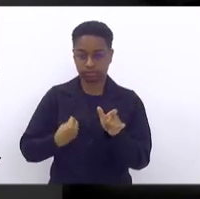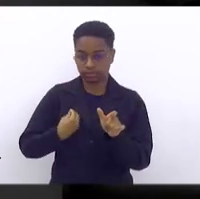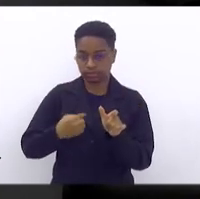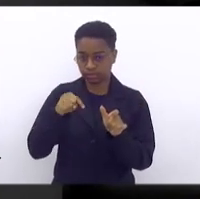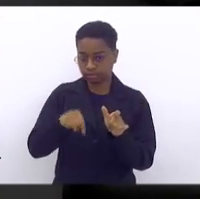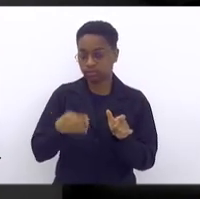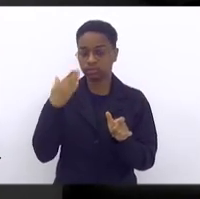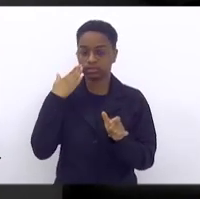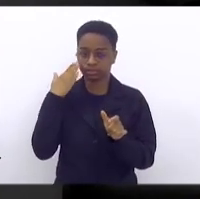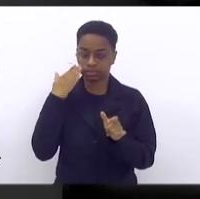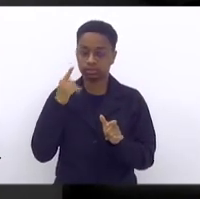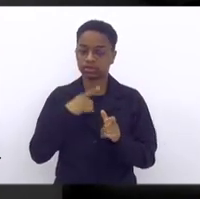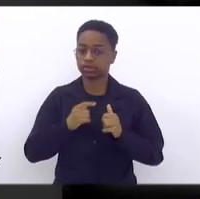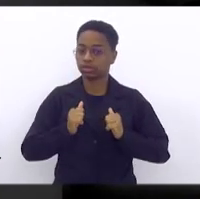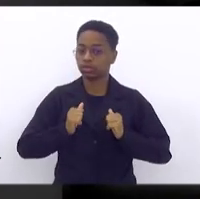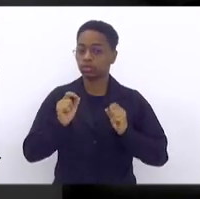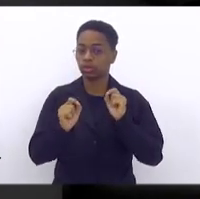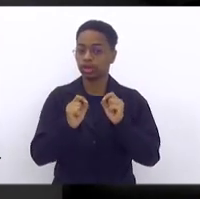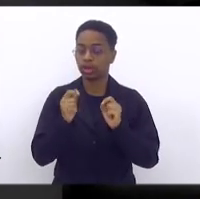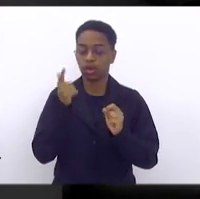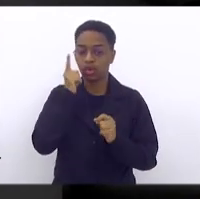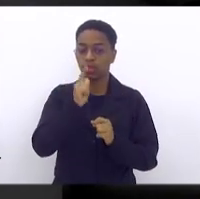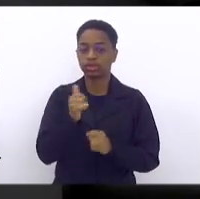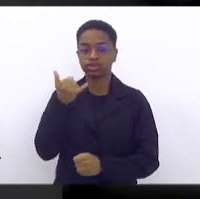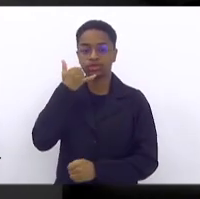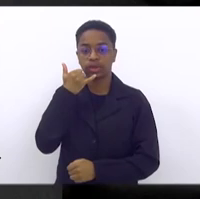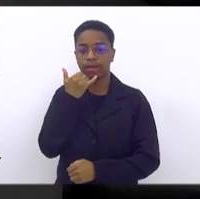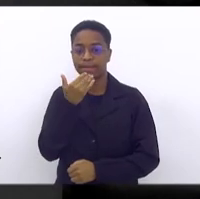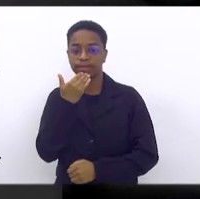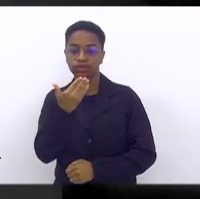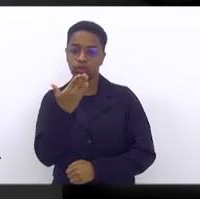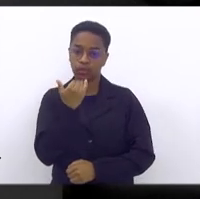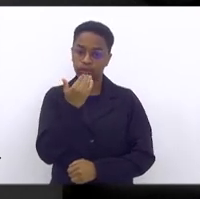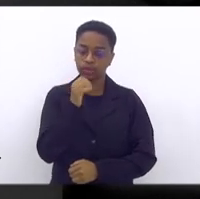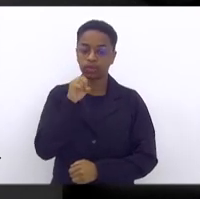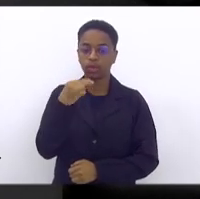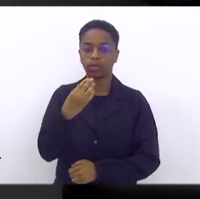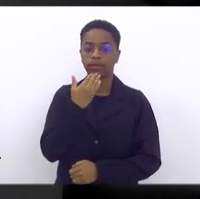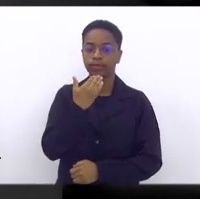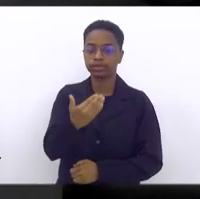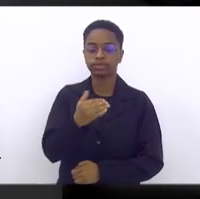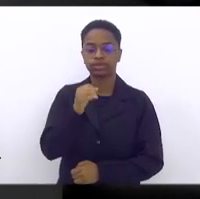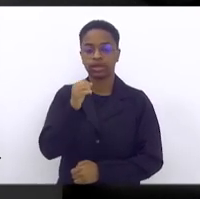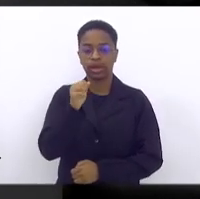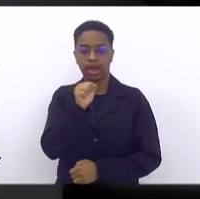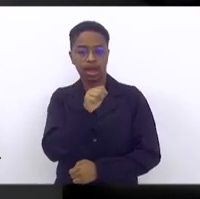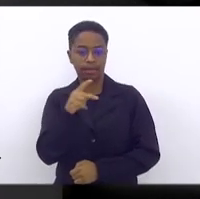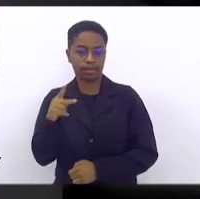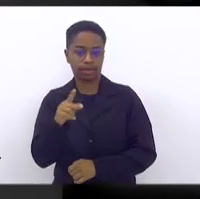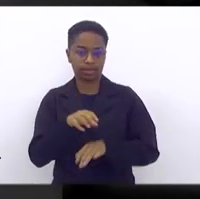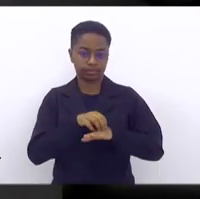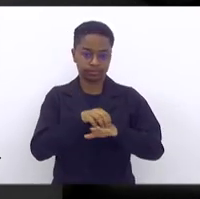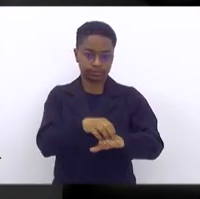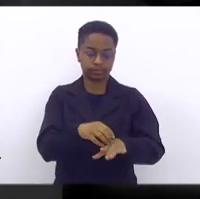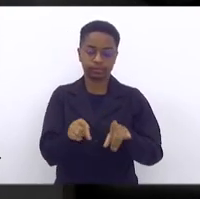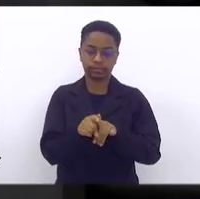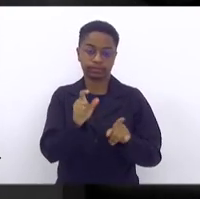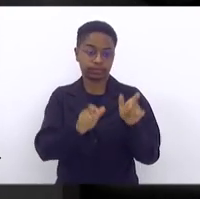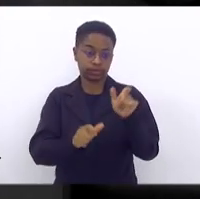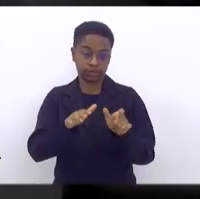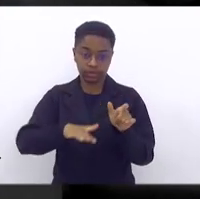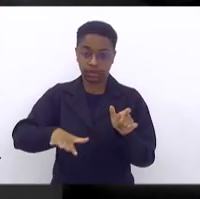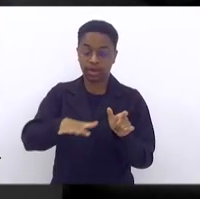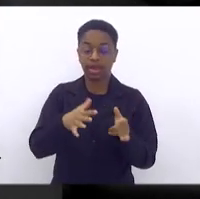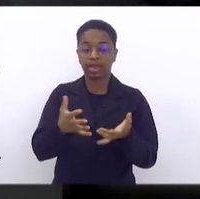tem uma comodidade de acessar um celular para pedir uma comida, pedir um aplicativo de transporte. As pessoas em geral, o cidadão, os cidadãs, querem